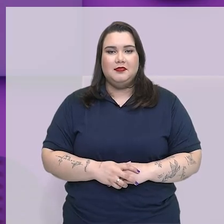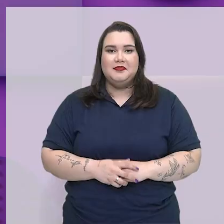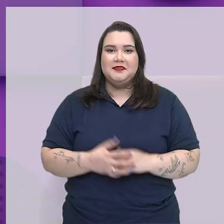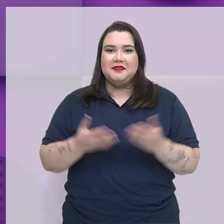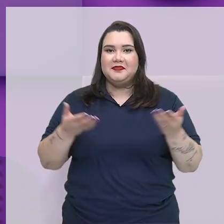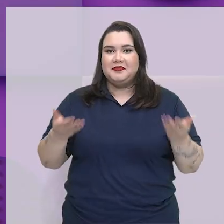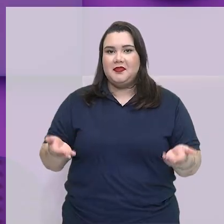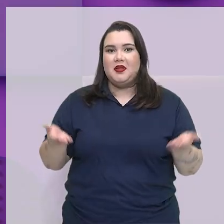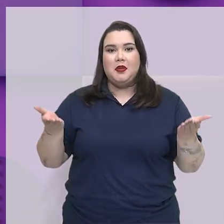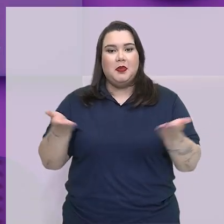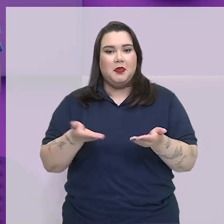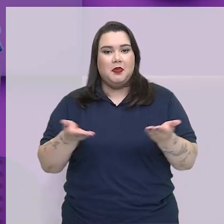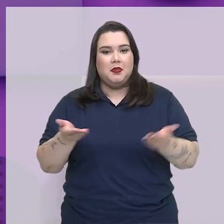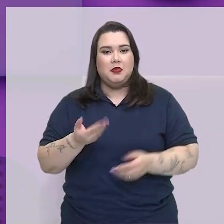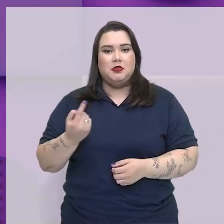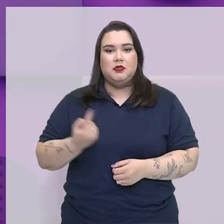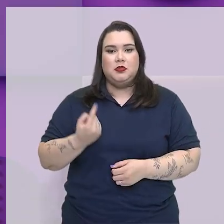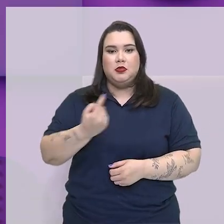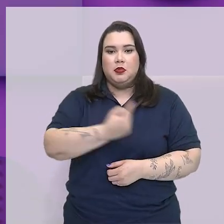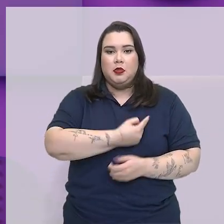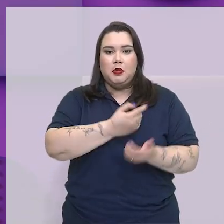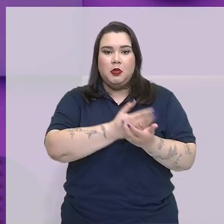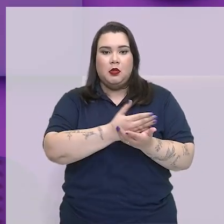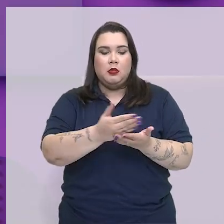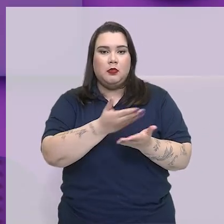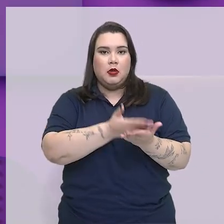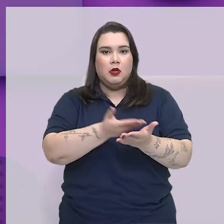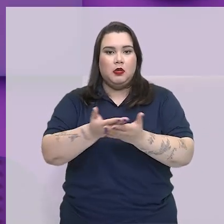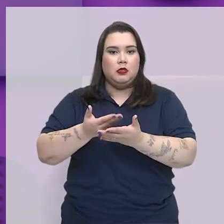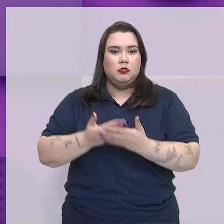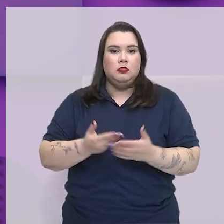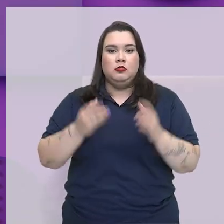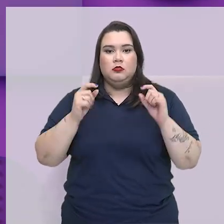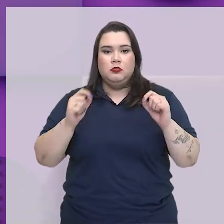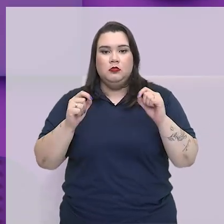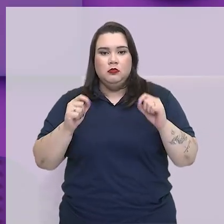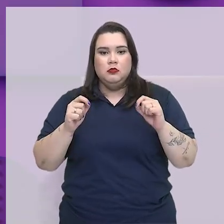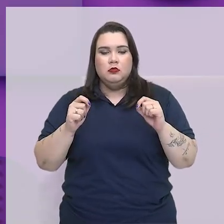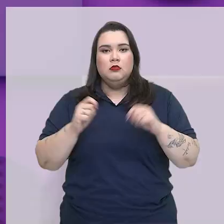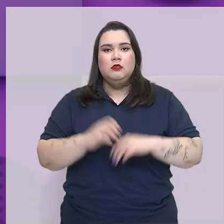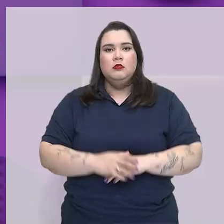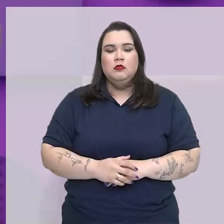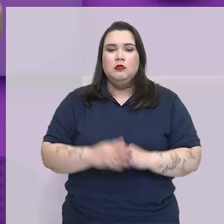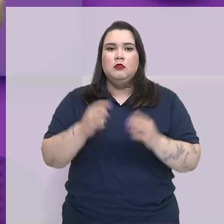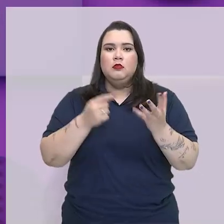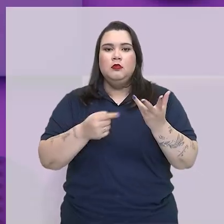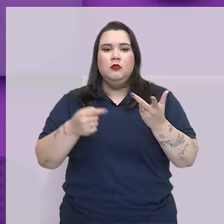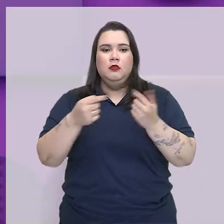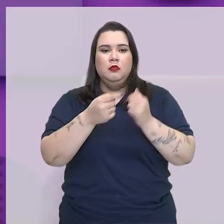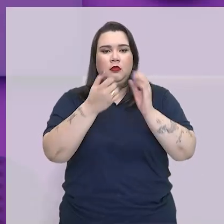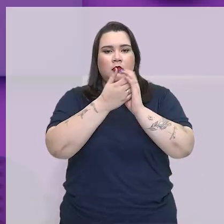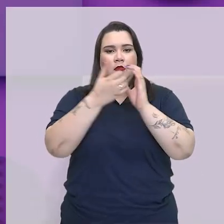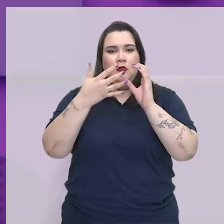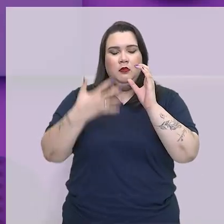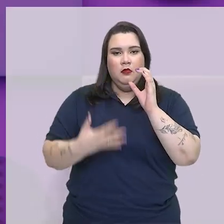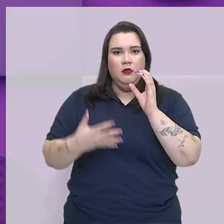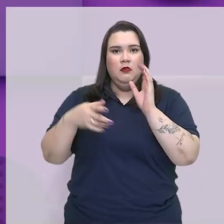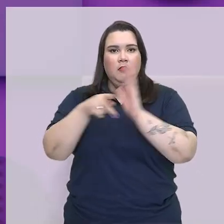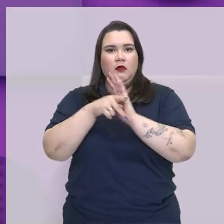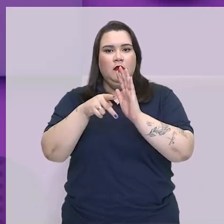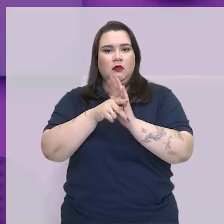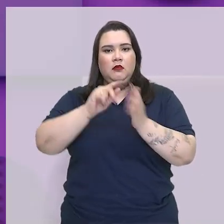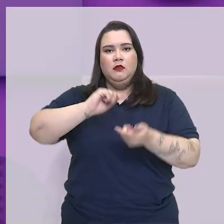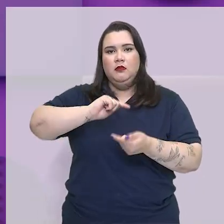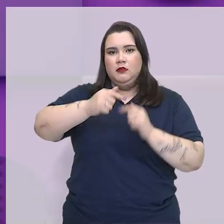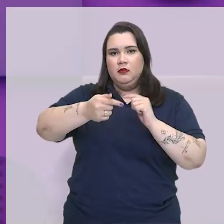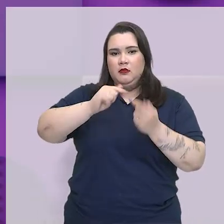Muito bem, nós vamos falar exatamente dos entes geométricos. Então, para nós falarmos dos entes geométricos,